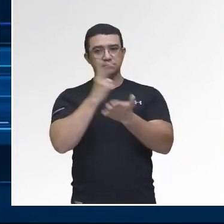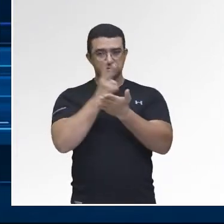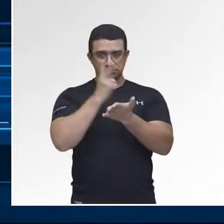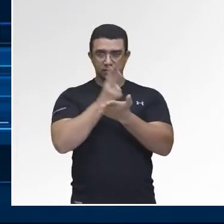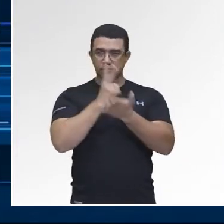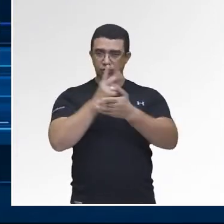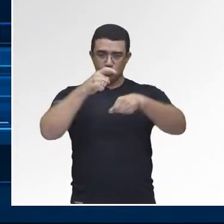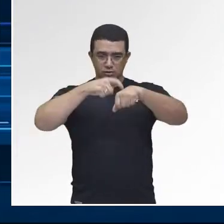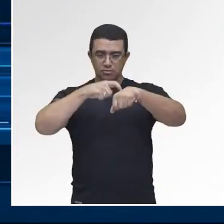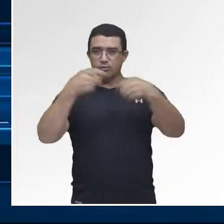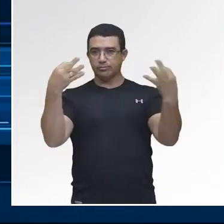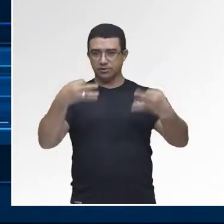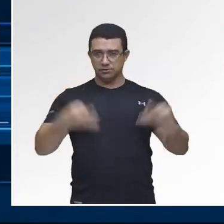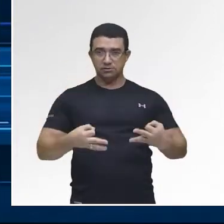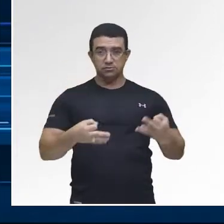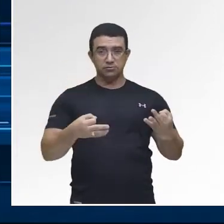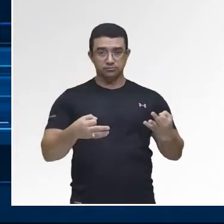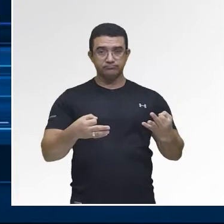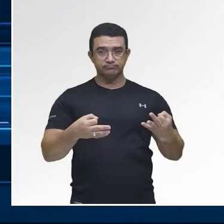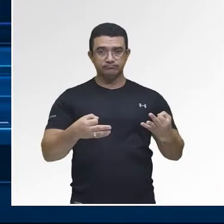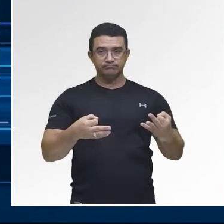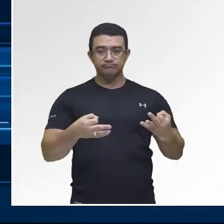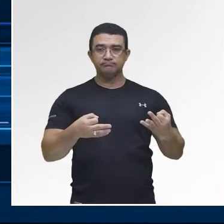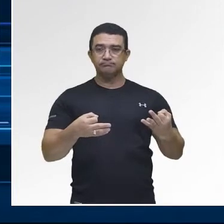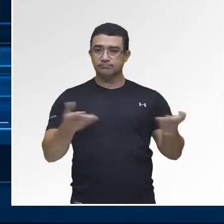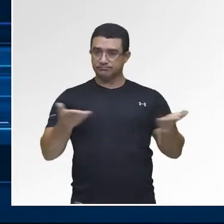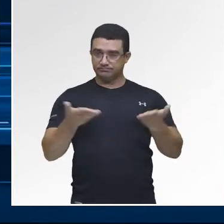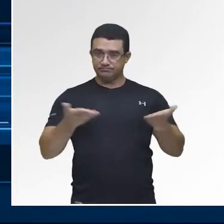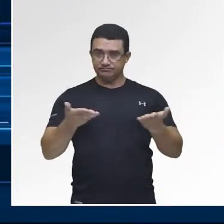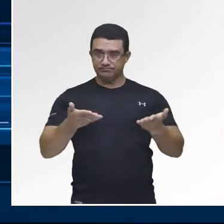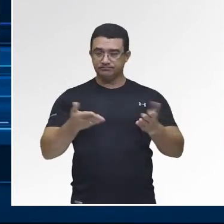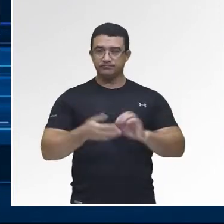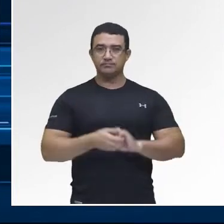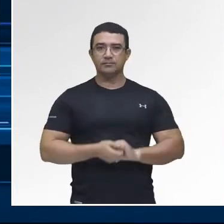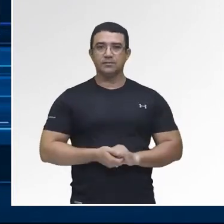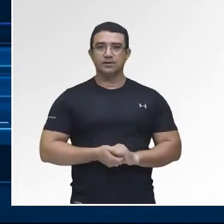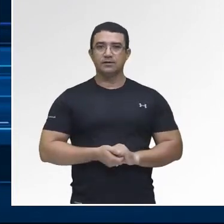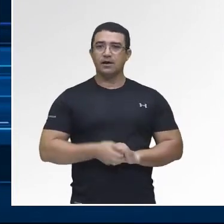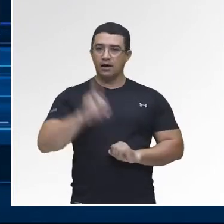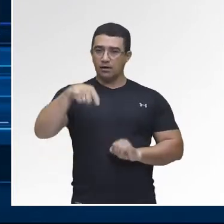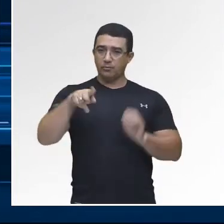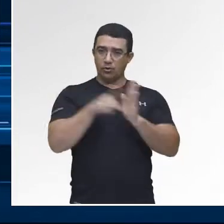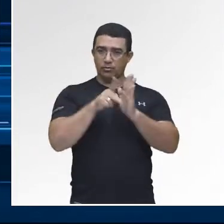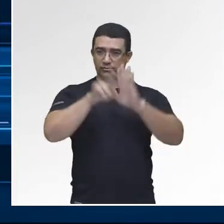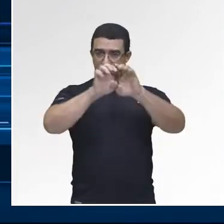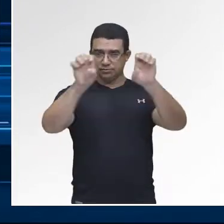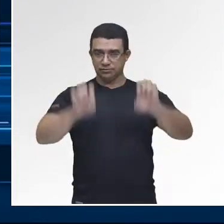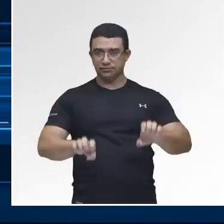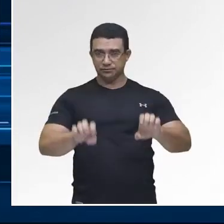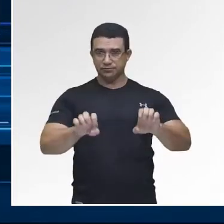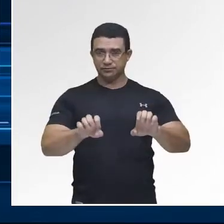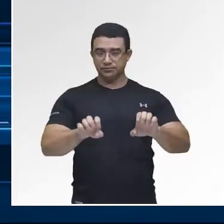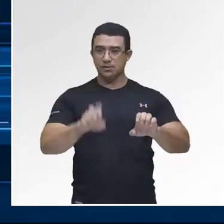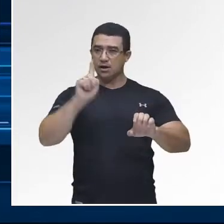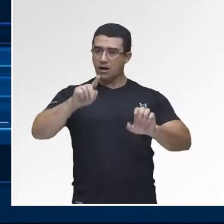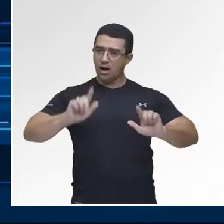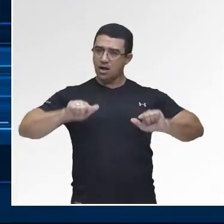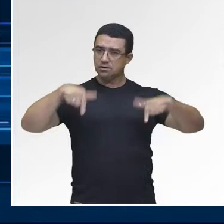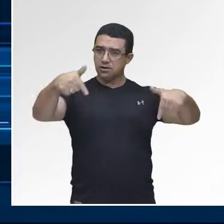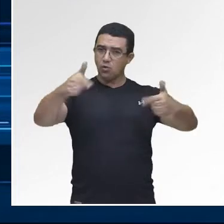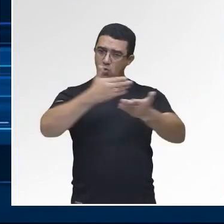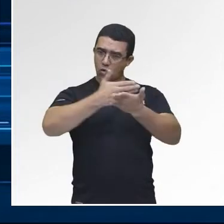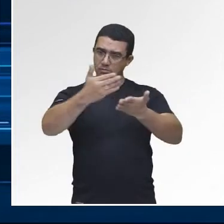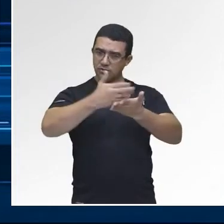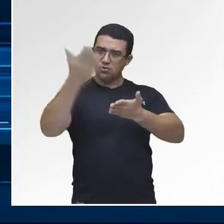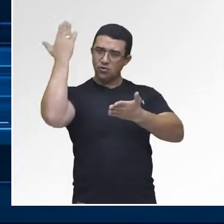Present, tá? O verbo, ele faz parte, então, dessa estrutura. Então, é uma ação que começou no passado e